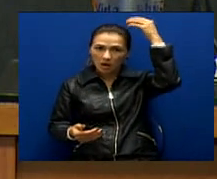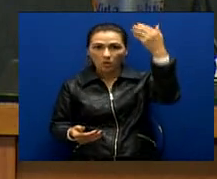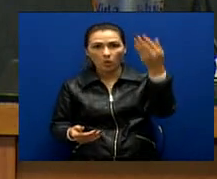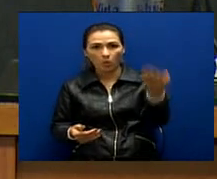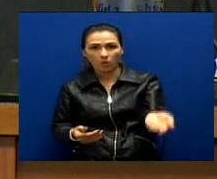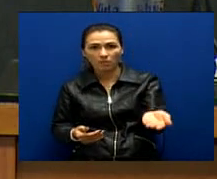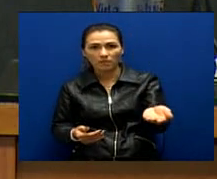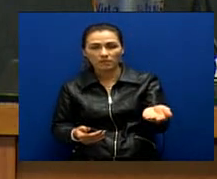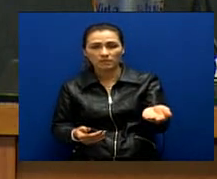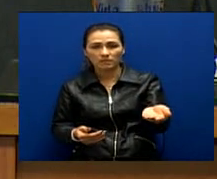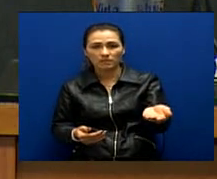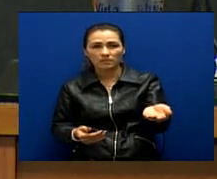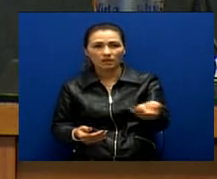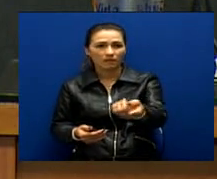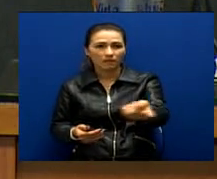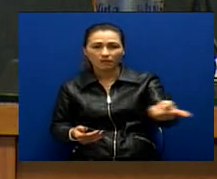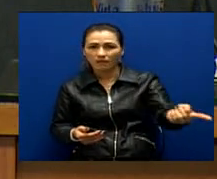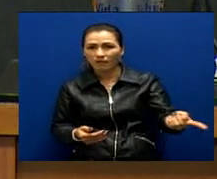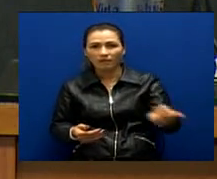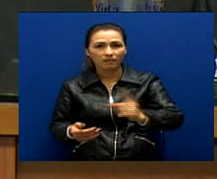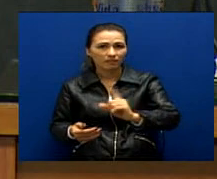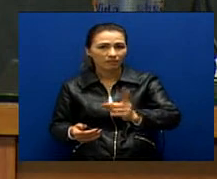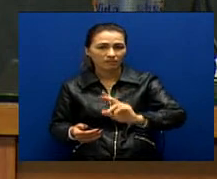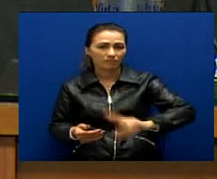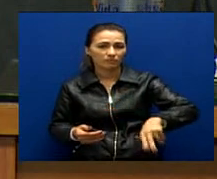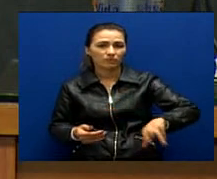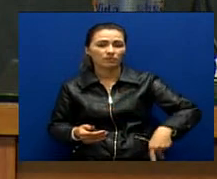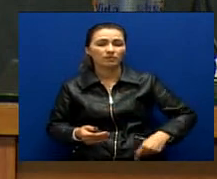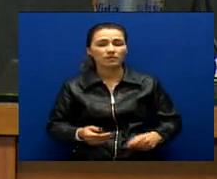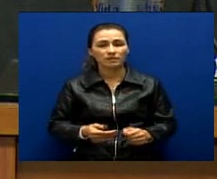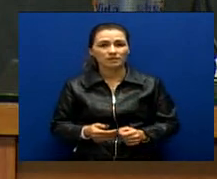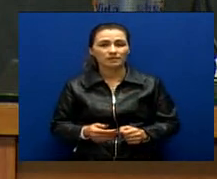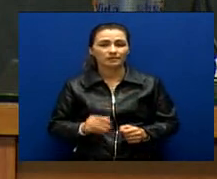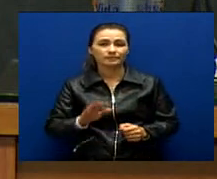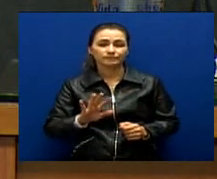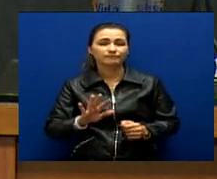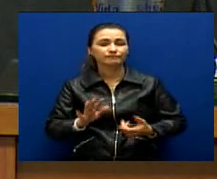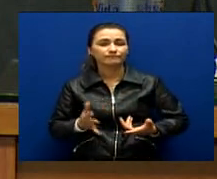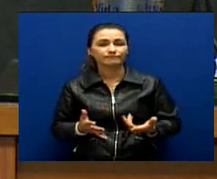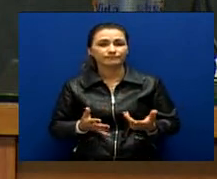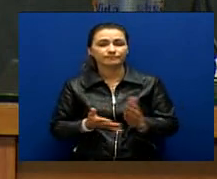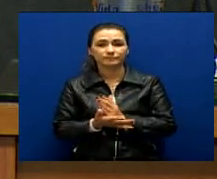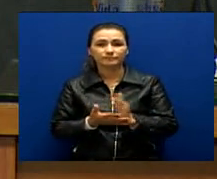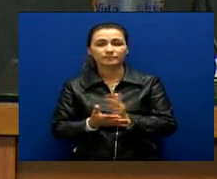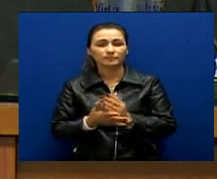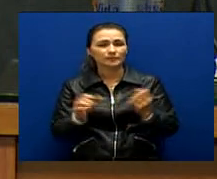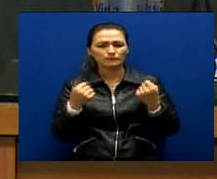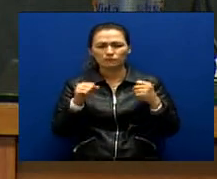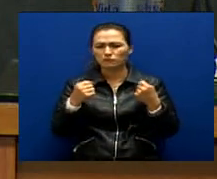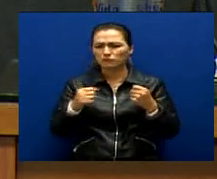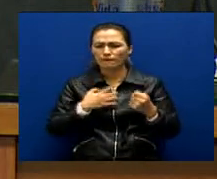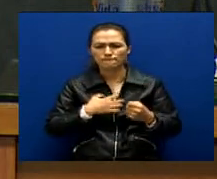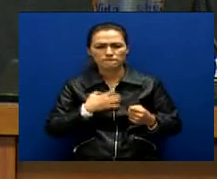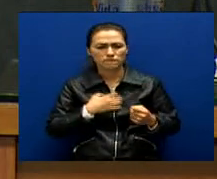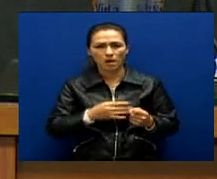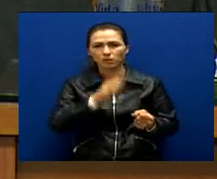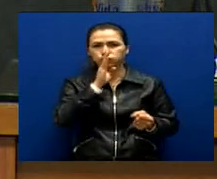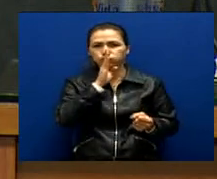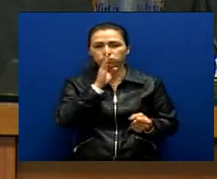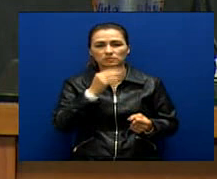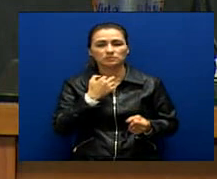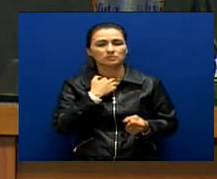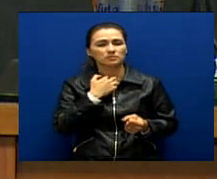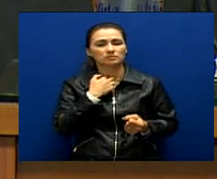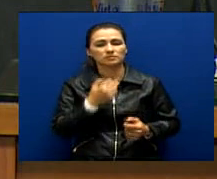não tá assistindo a gente aqui me assistindo a reforma trabalhista ser votada na câmara na audiência que foi derrotada hoje para a causa infelizmente